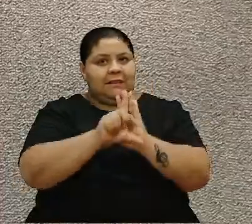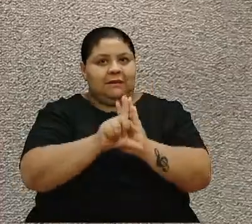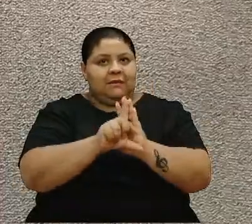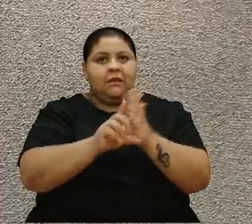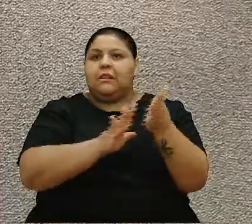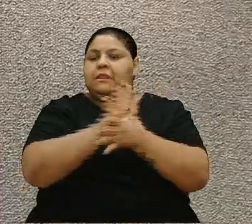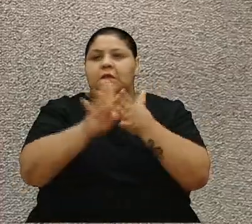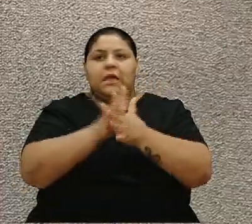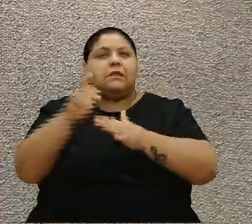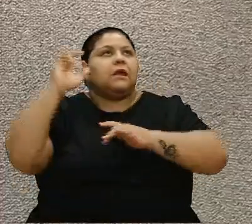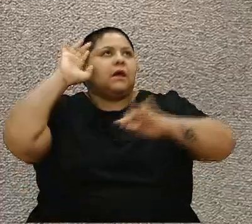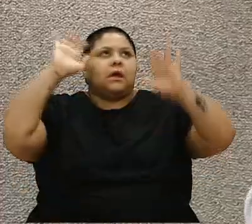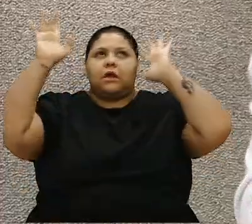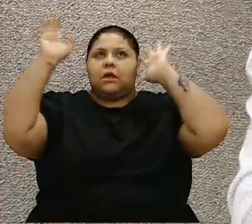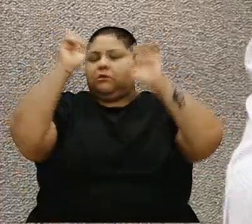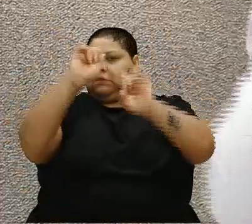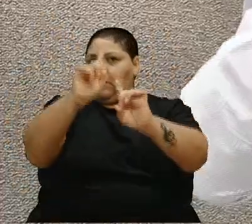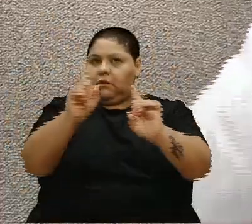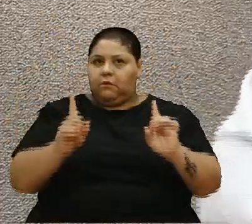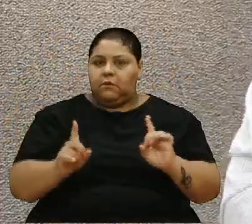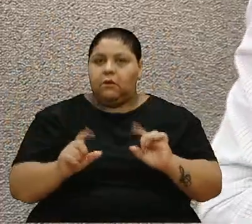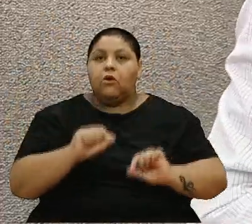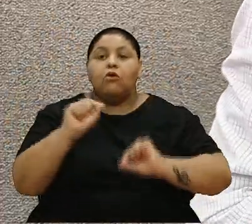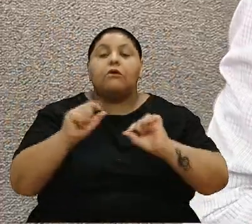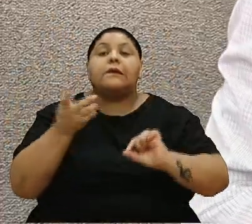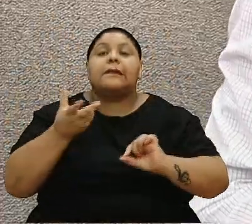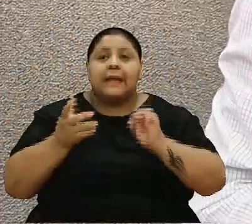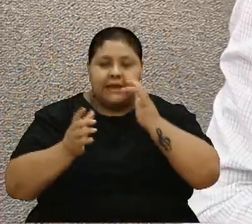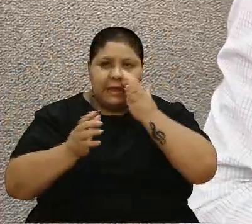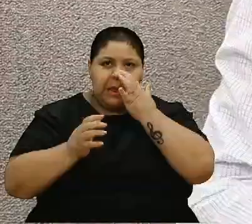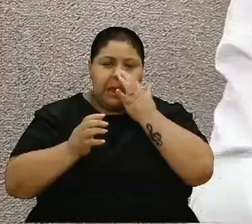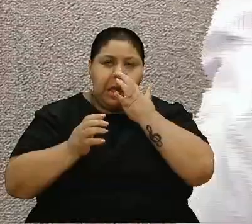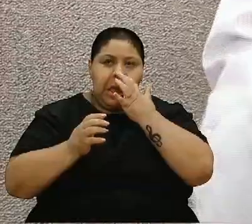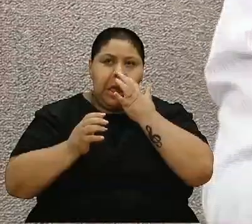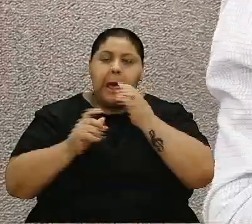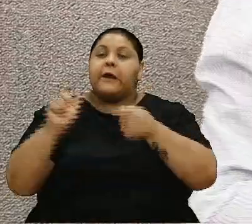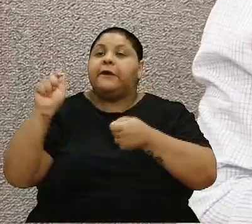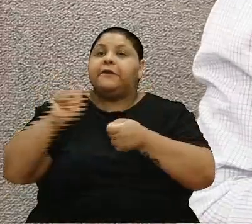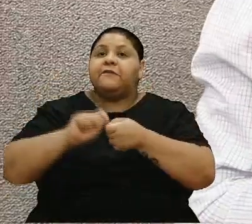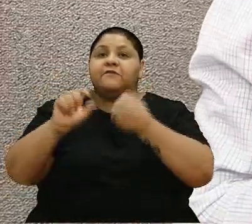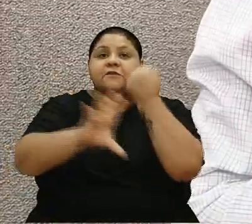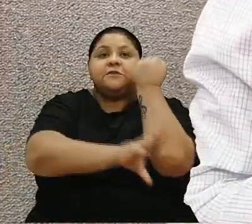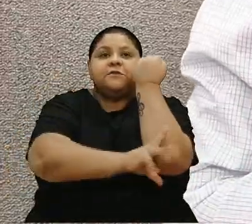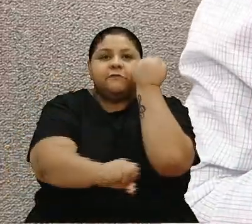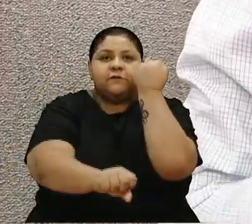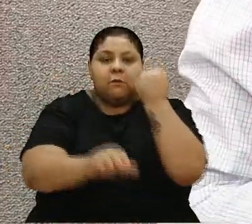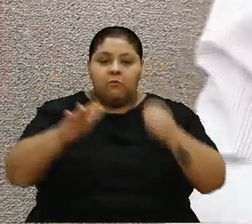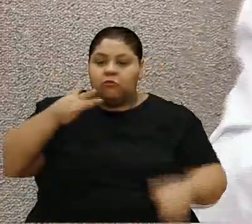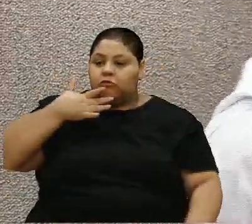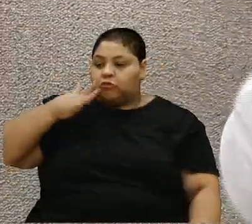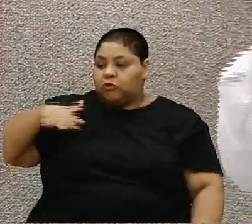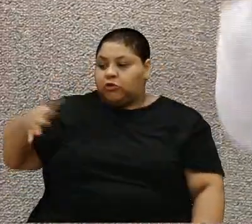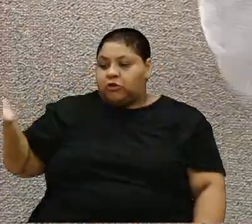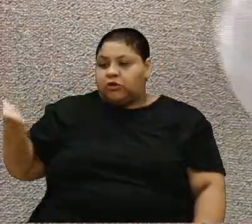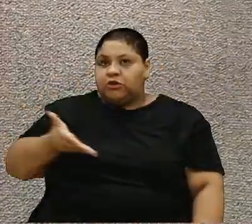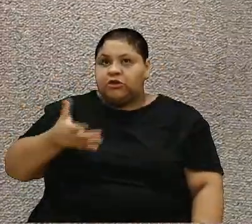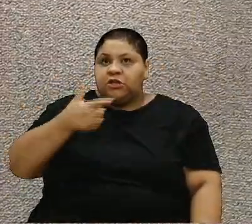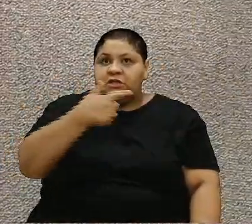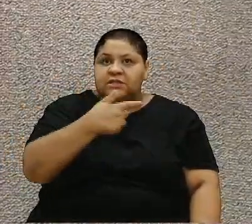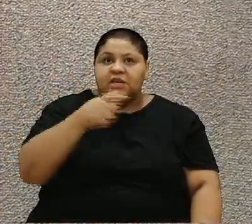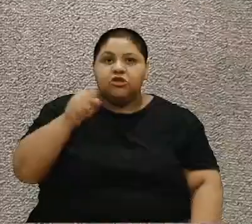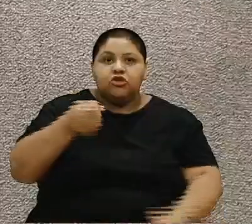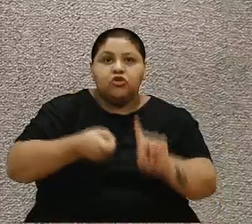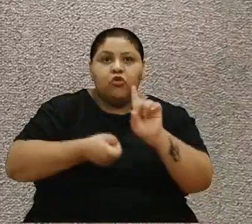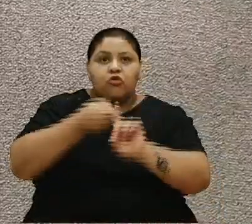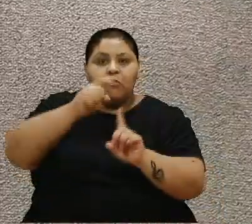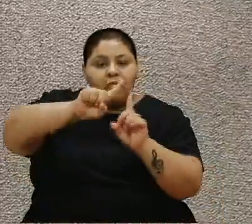está inventando aqui. Já existe. O que eles querem é fazer um aborto de uma criança que já está há 7, 8 meses